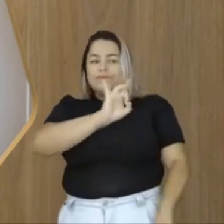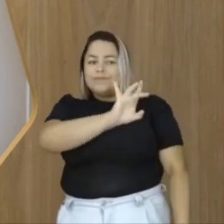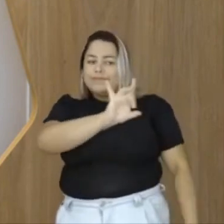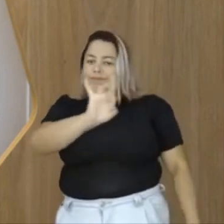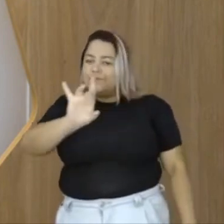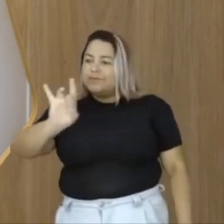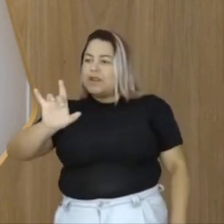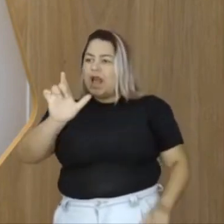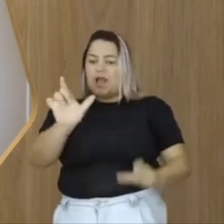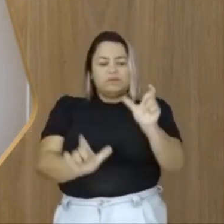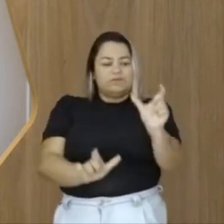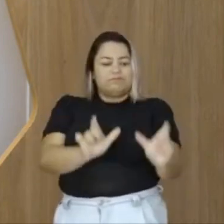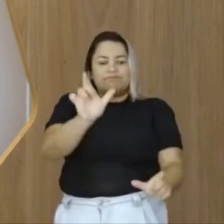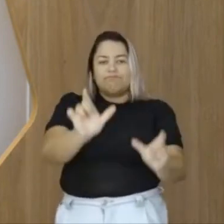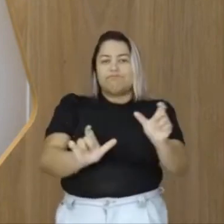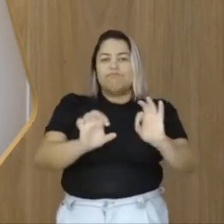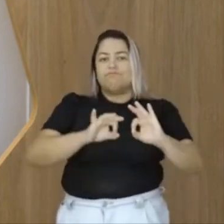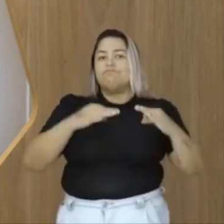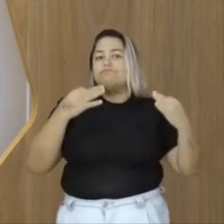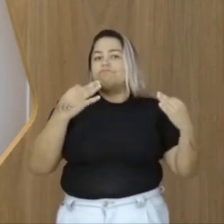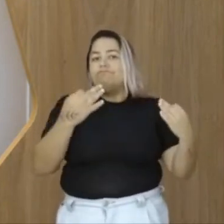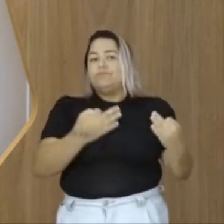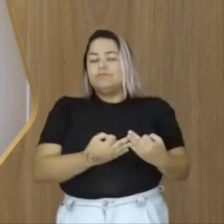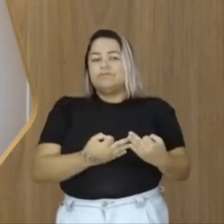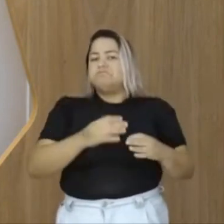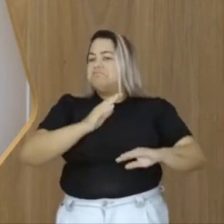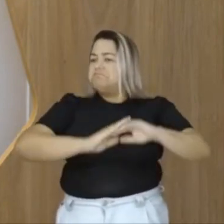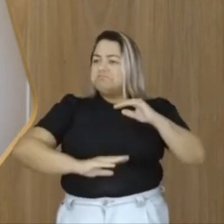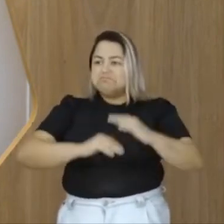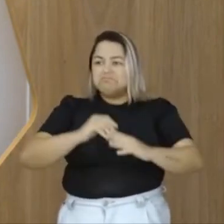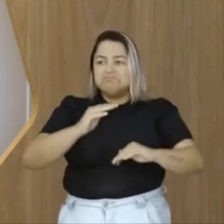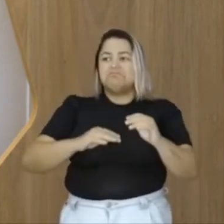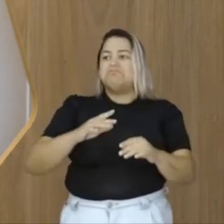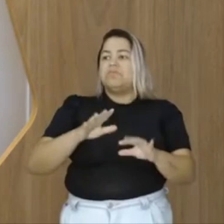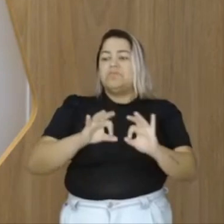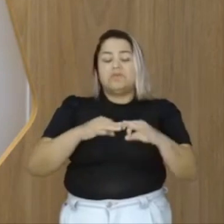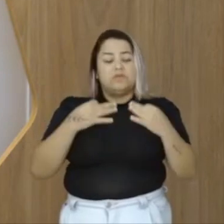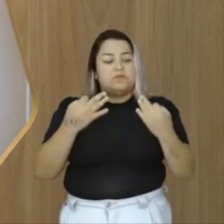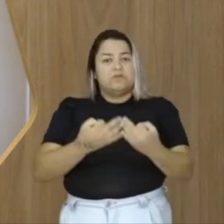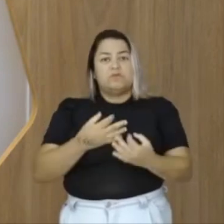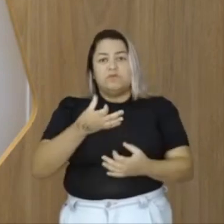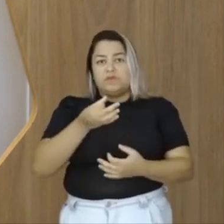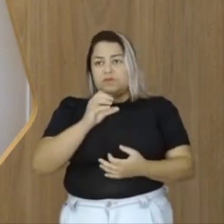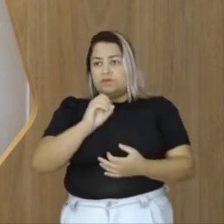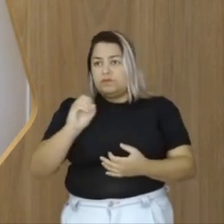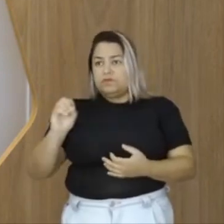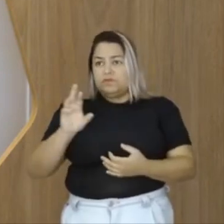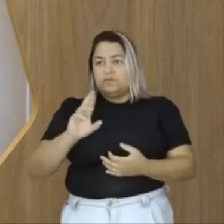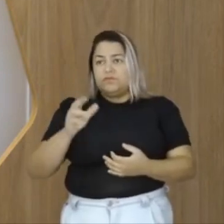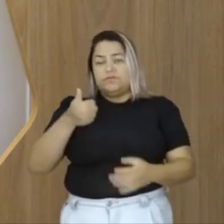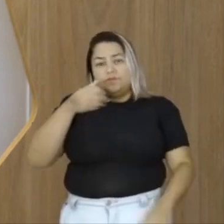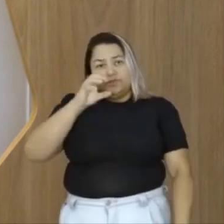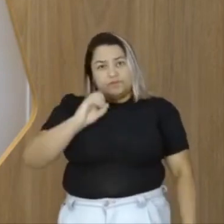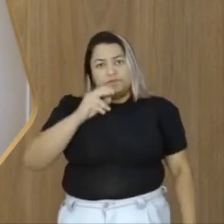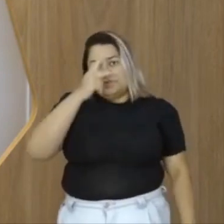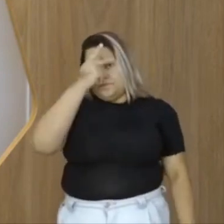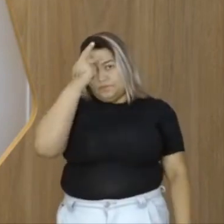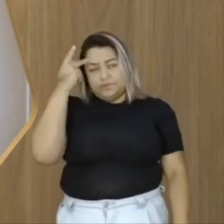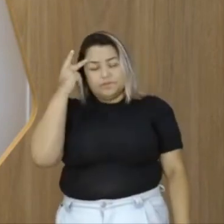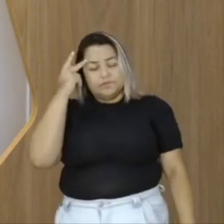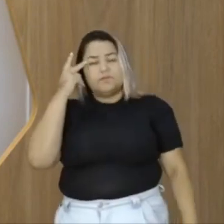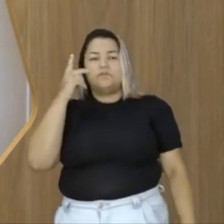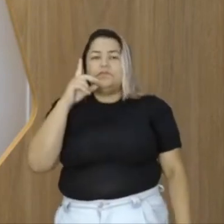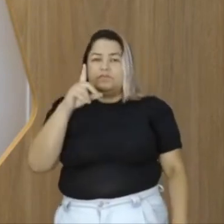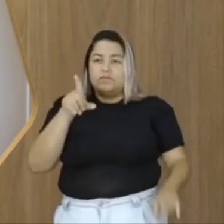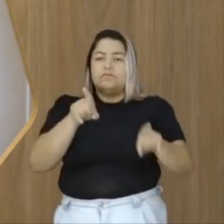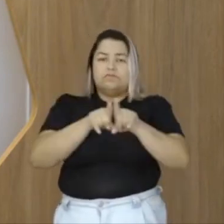pessoa daquela família. Então, tanto fazia uma única pessoa que recebia R$600, como uma família de 10 pessoas que também